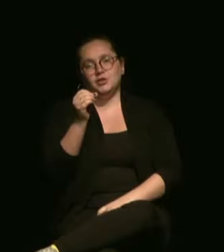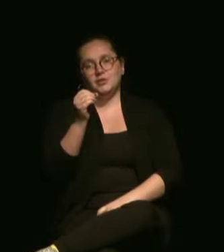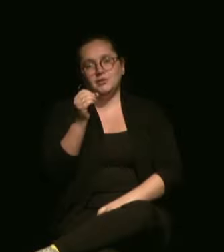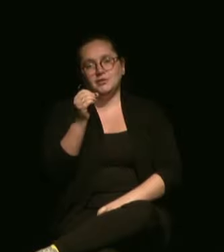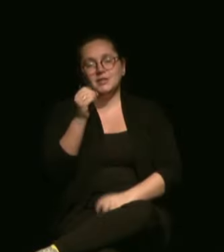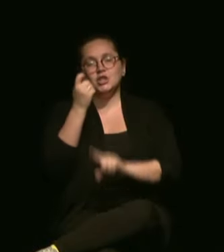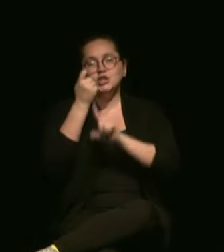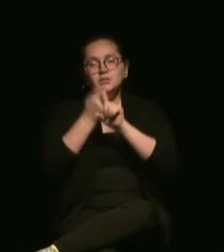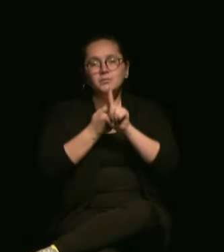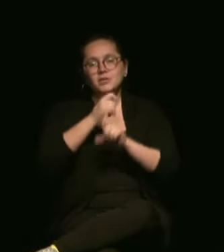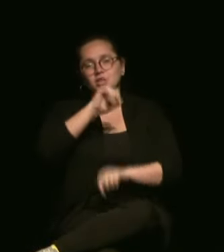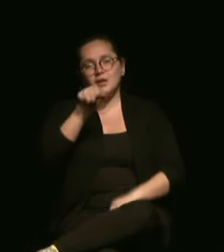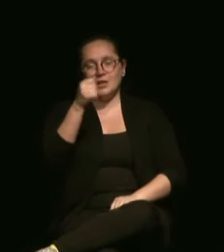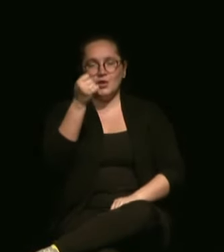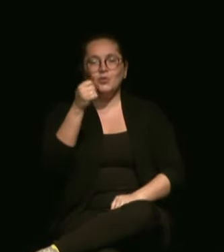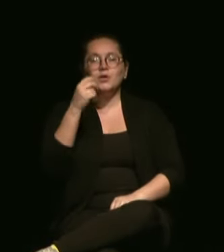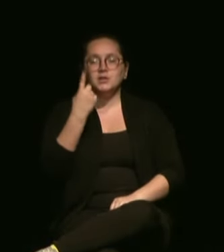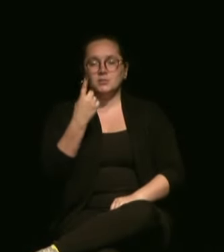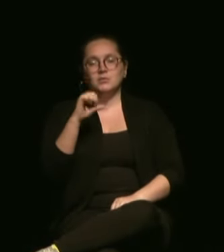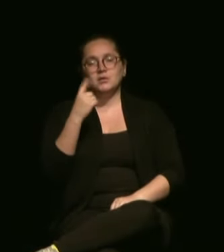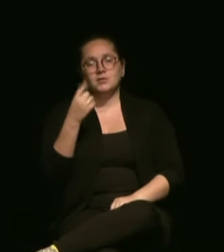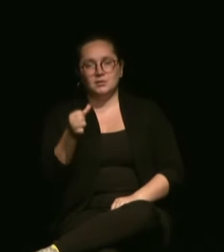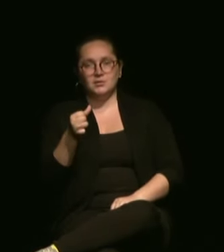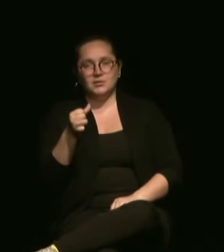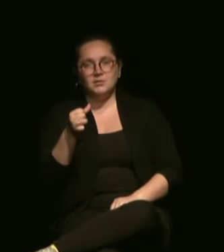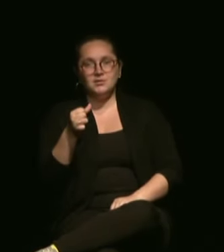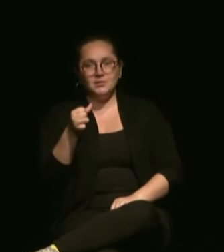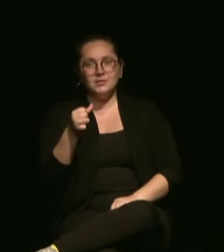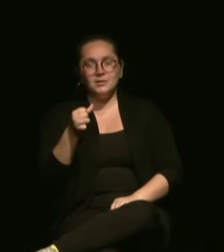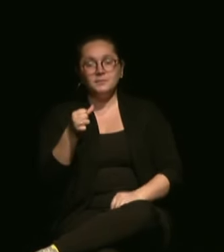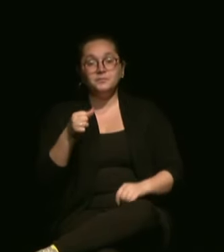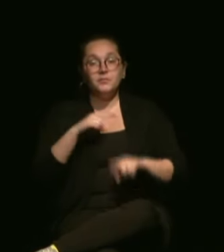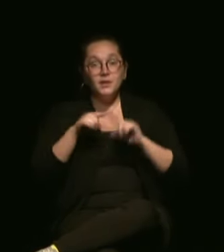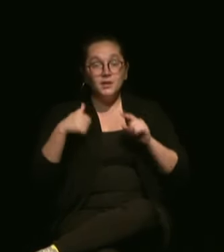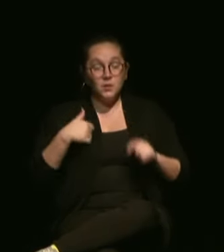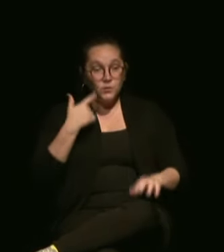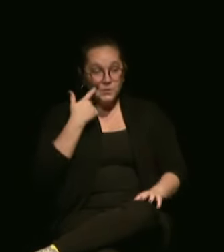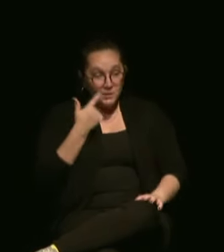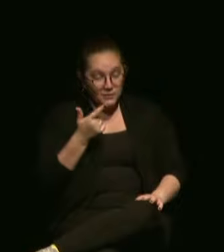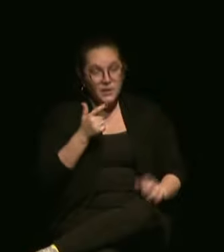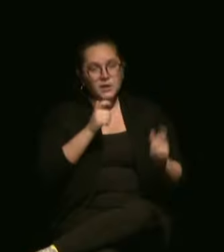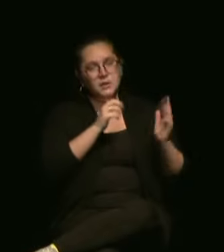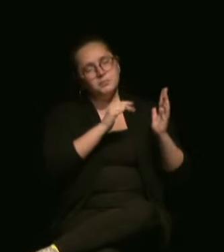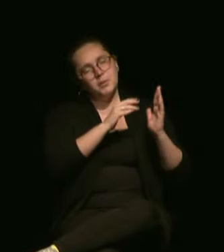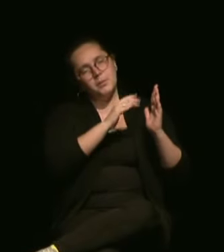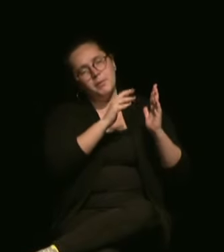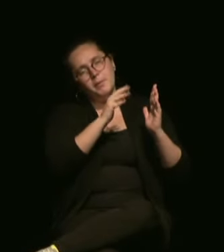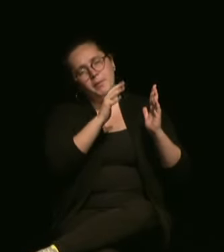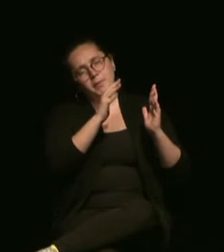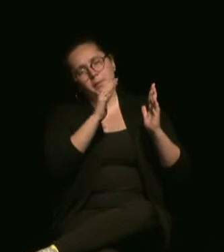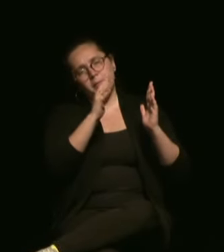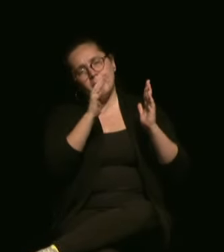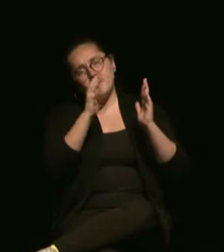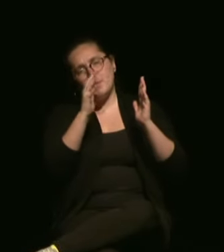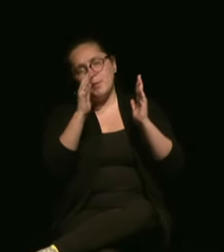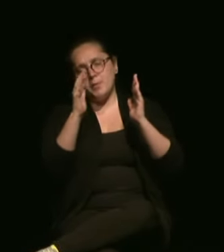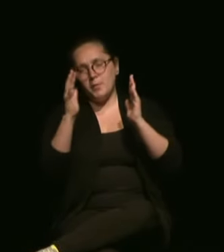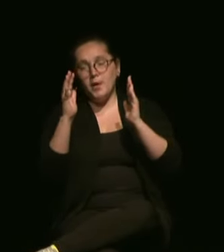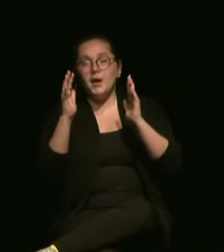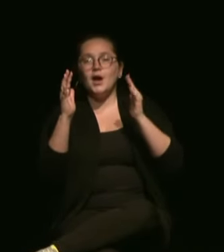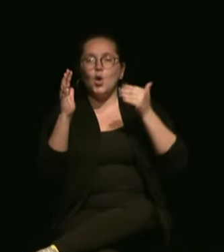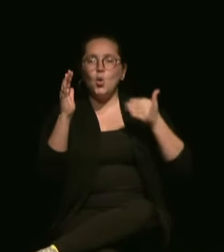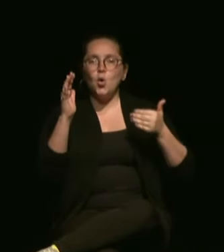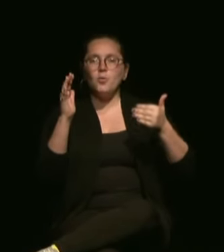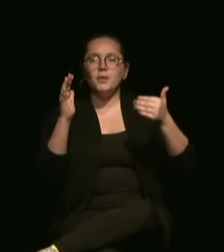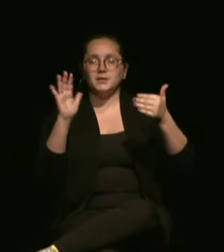ideia de você se impor uma moldura temporal em que você sabe onde começa e sabe onde termina, ou